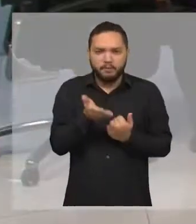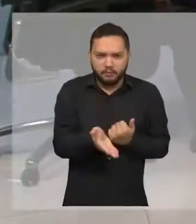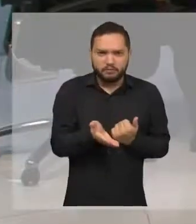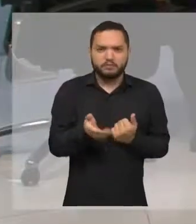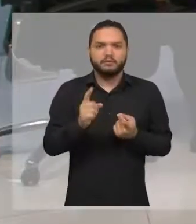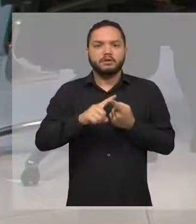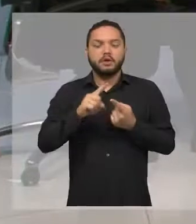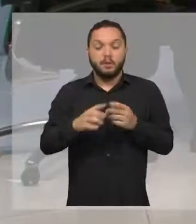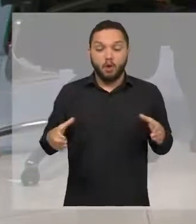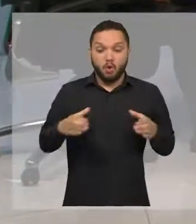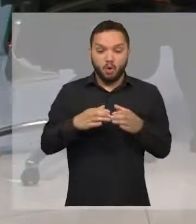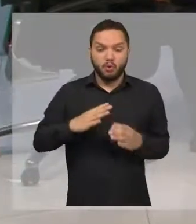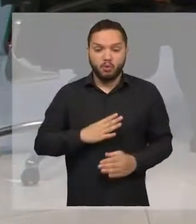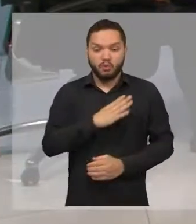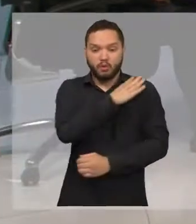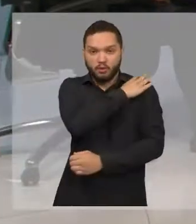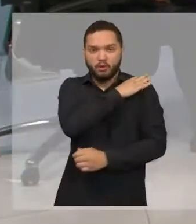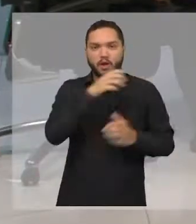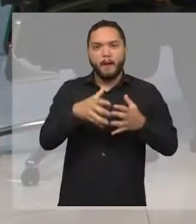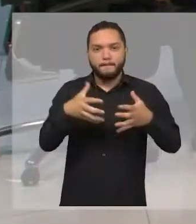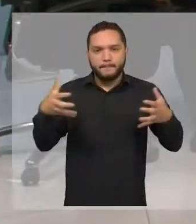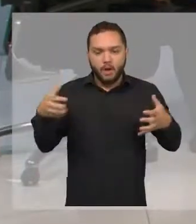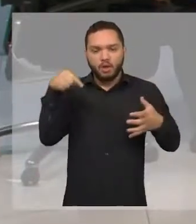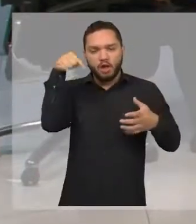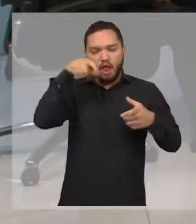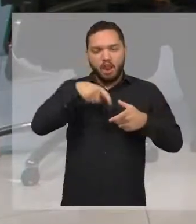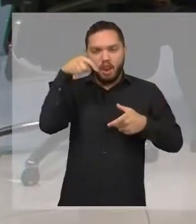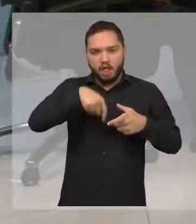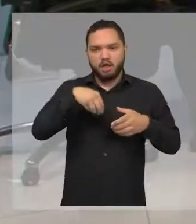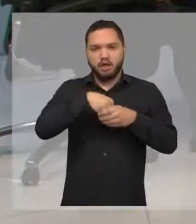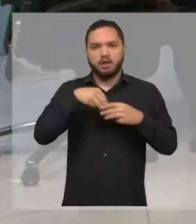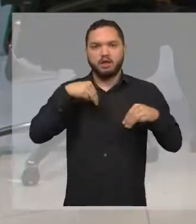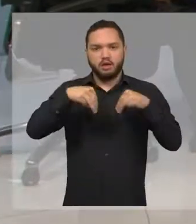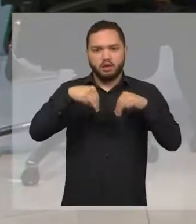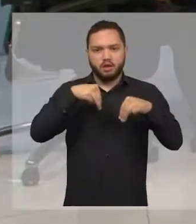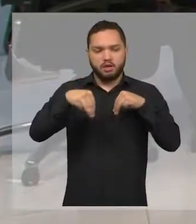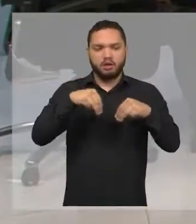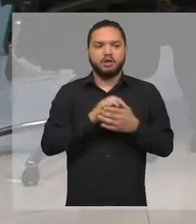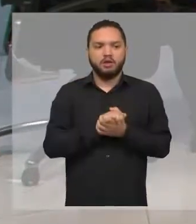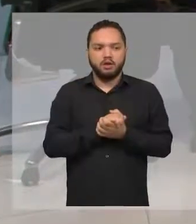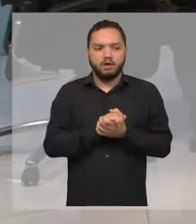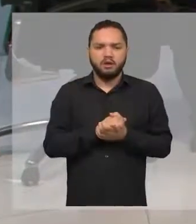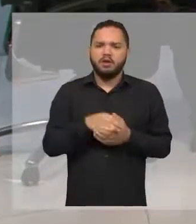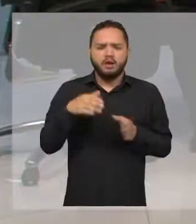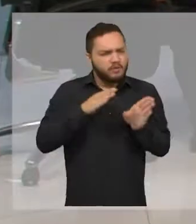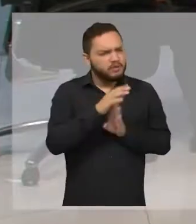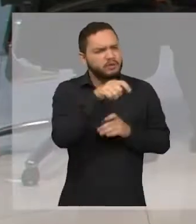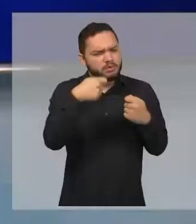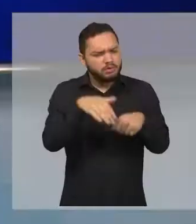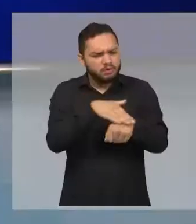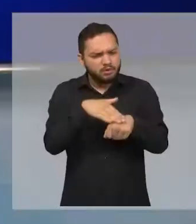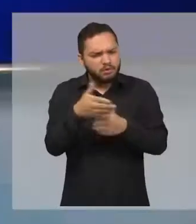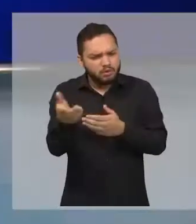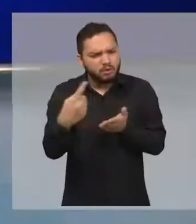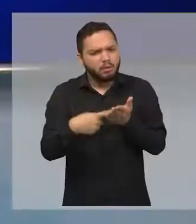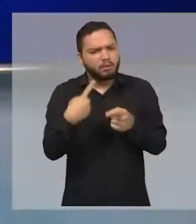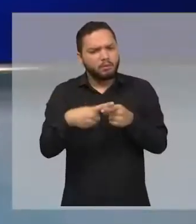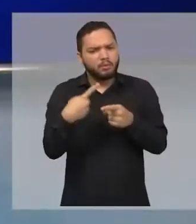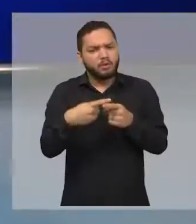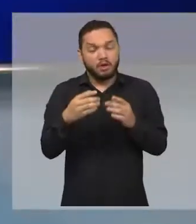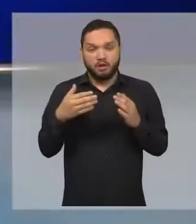acusasse. Isso foi uma maneira de pacificar a África do Sul. E isso foi feito porque as